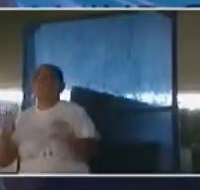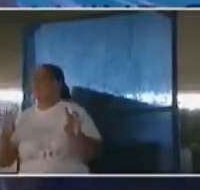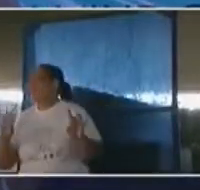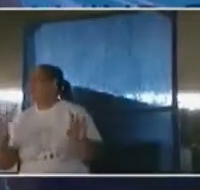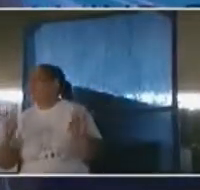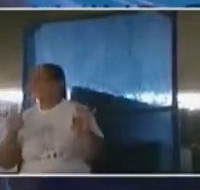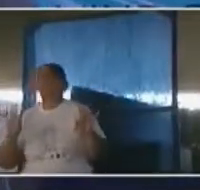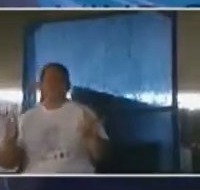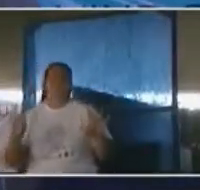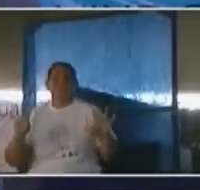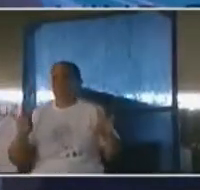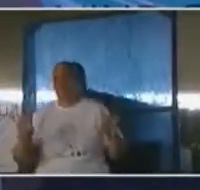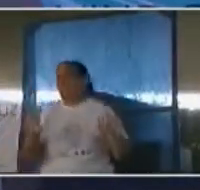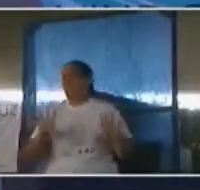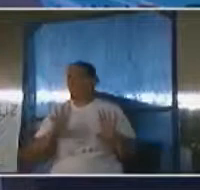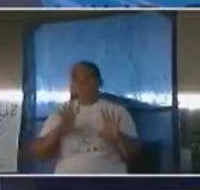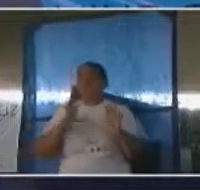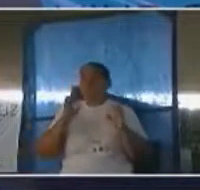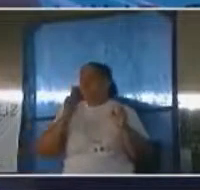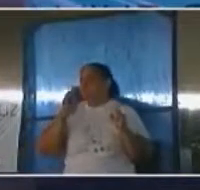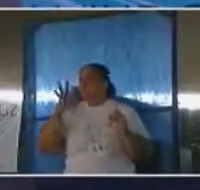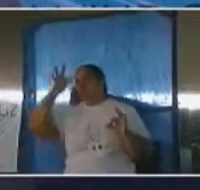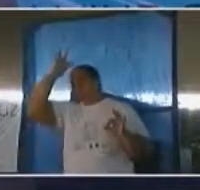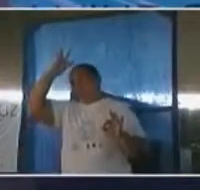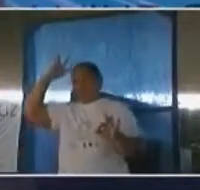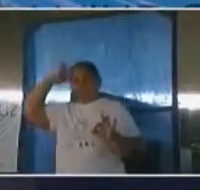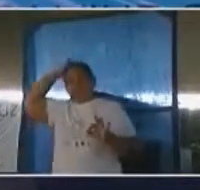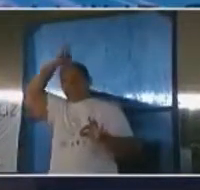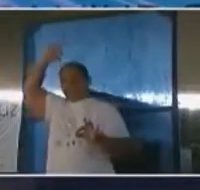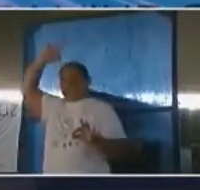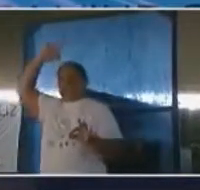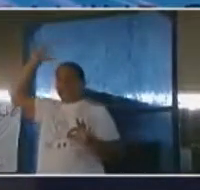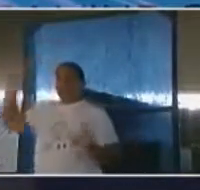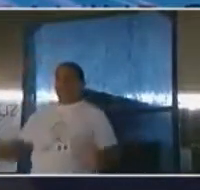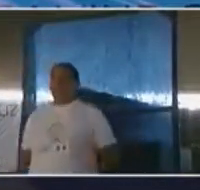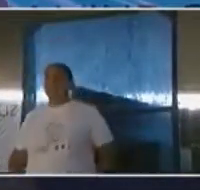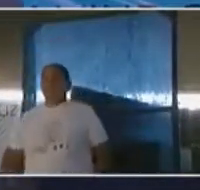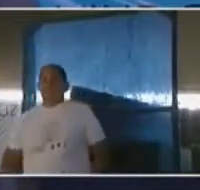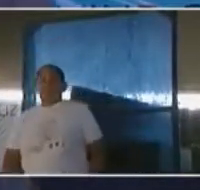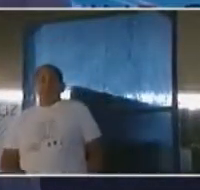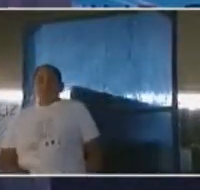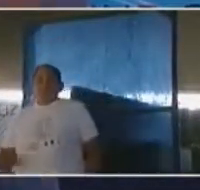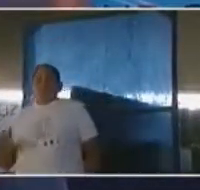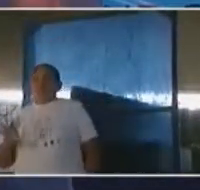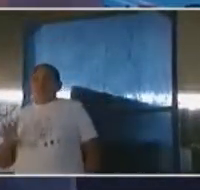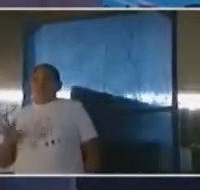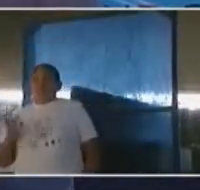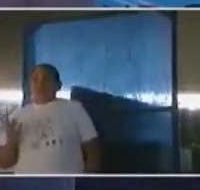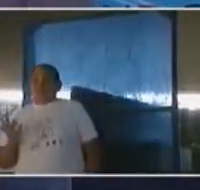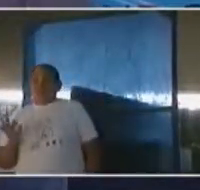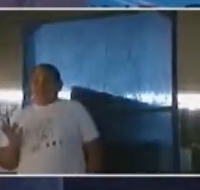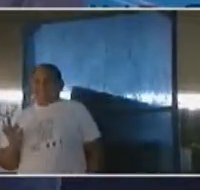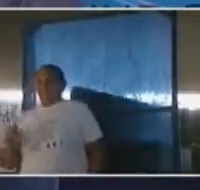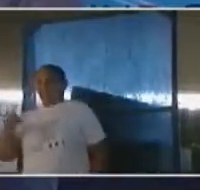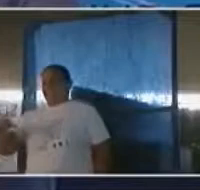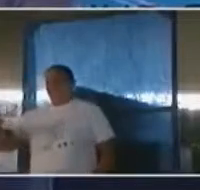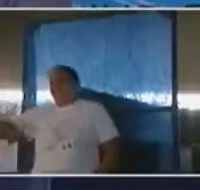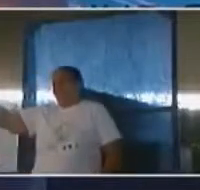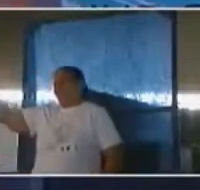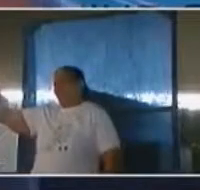terra sagrada. Na verdade, nós devíamos andar descalças aqui, porque este solo é